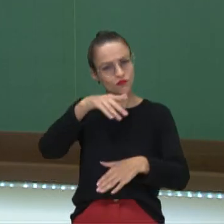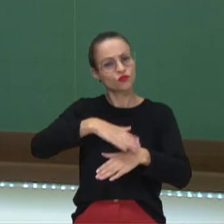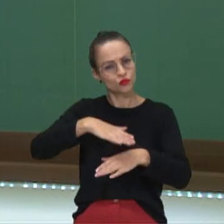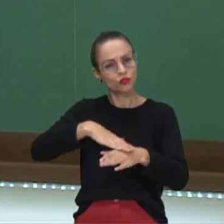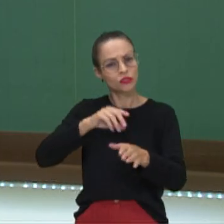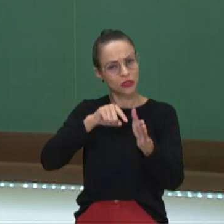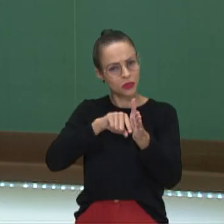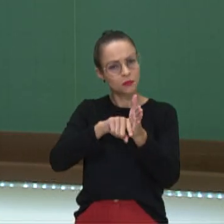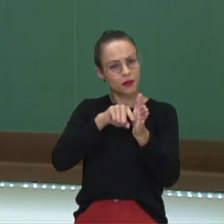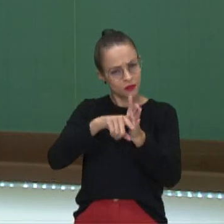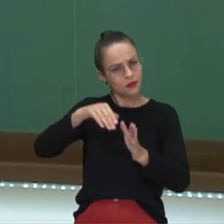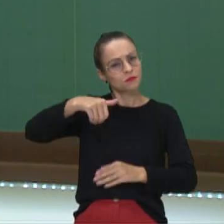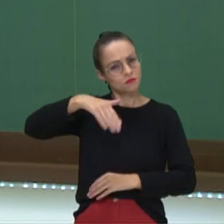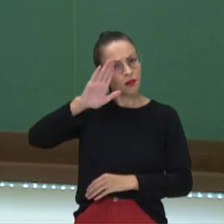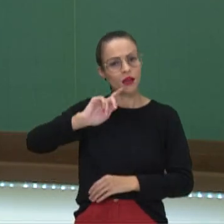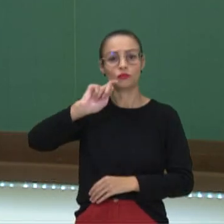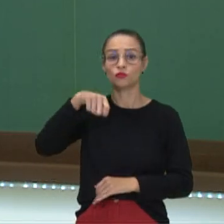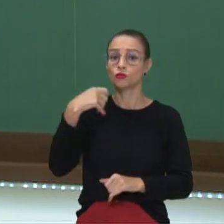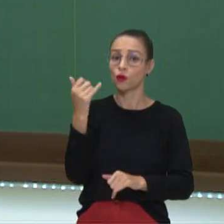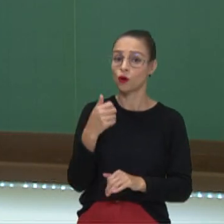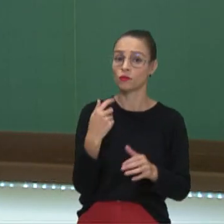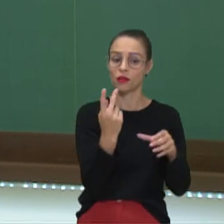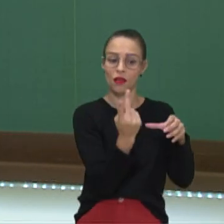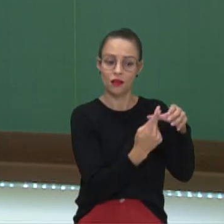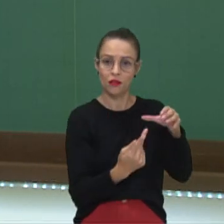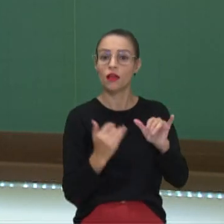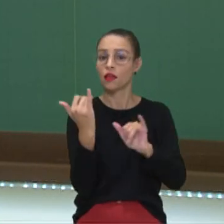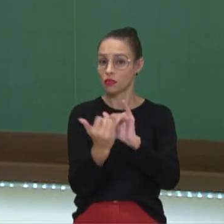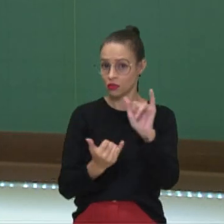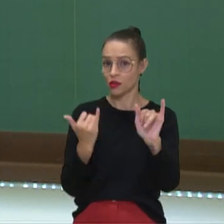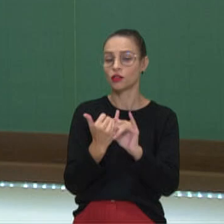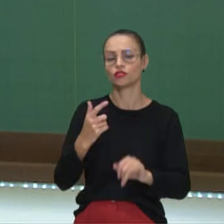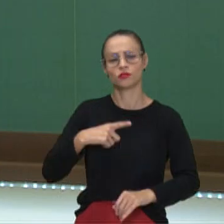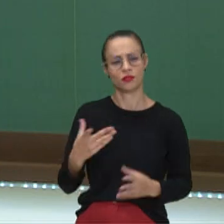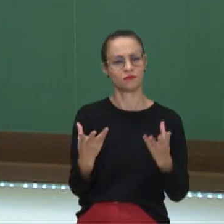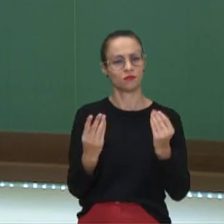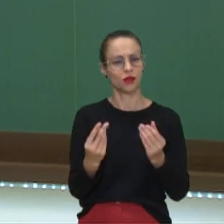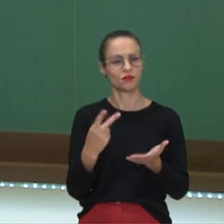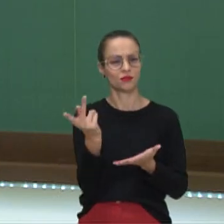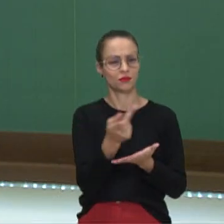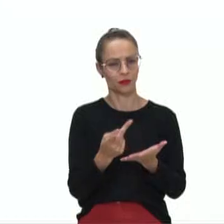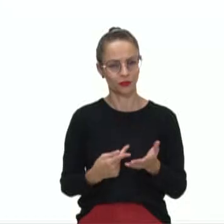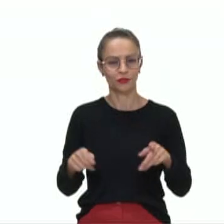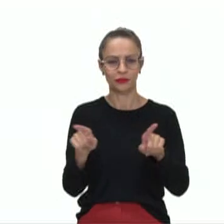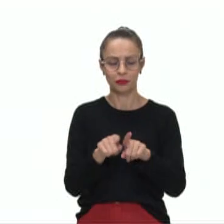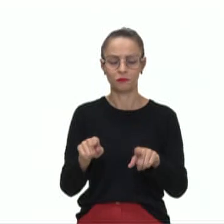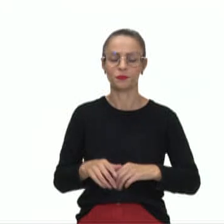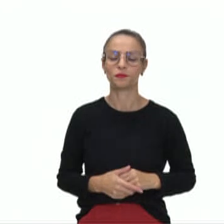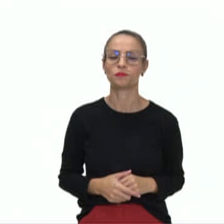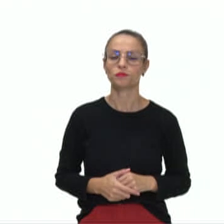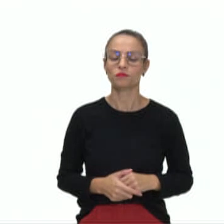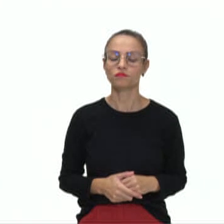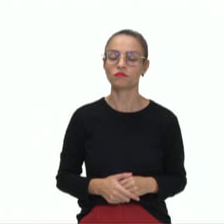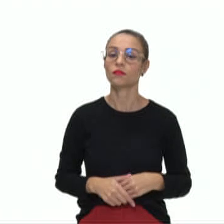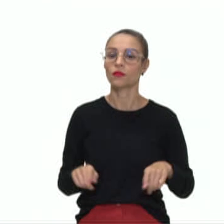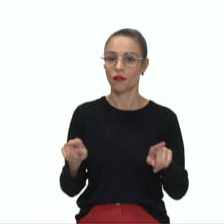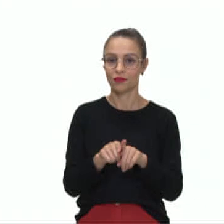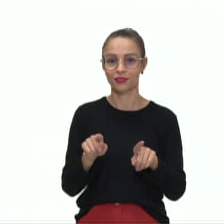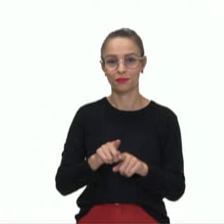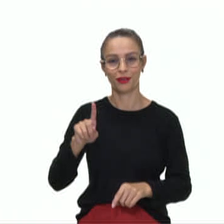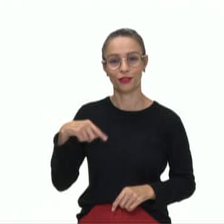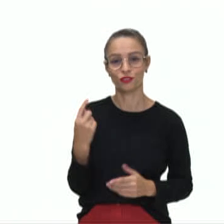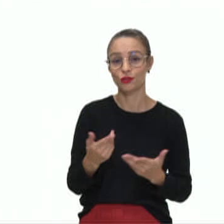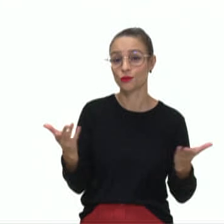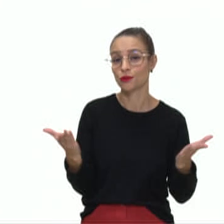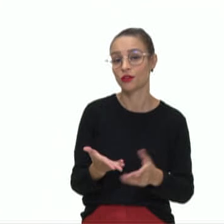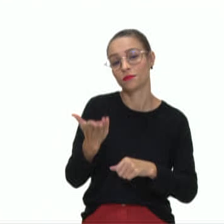mais arte rupestre na internet, vocês vão achar bastante imagens também, tá bom? E também nós praticamos,